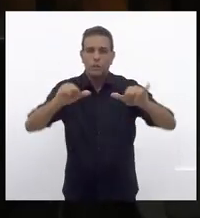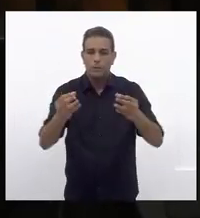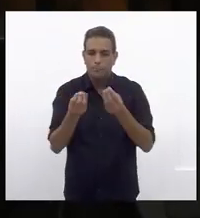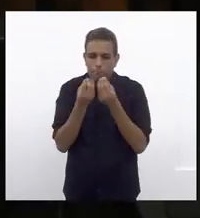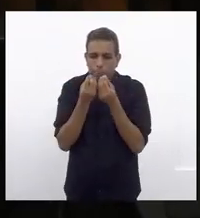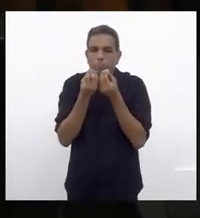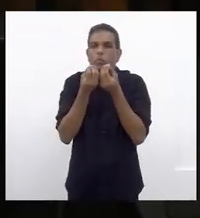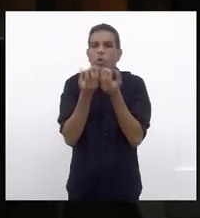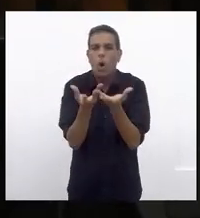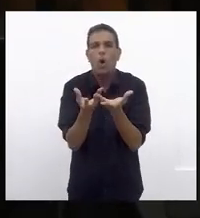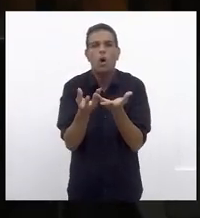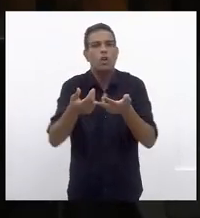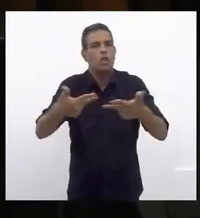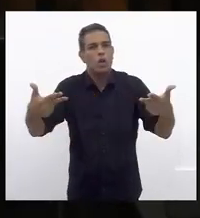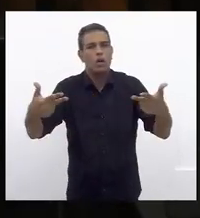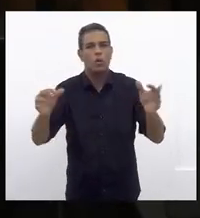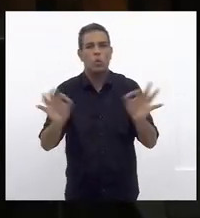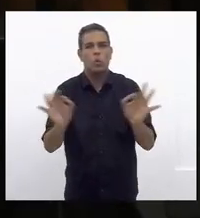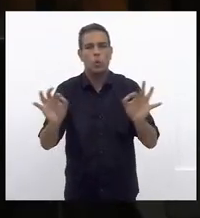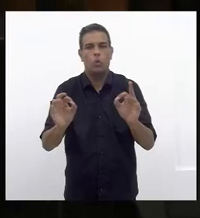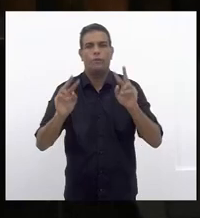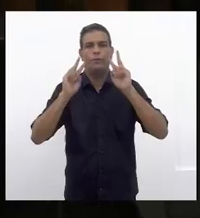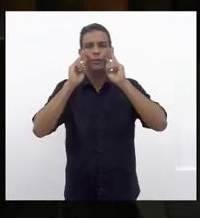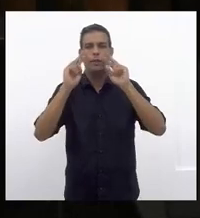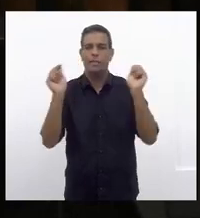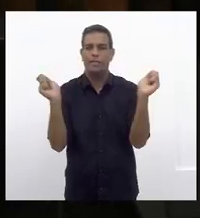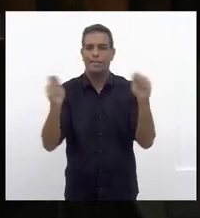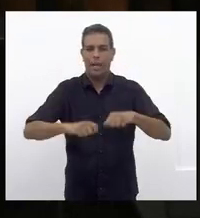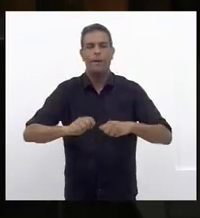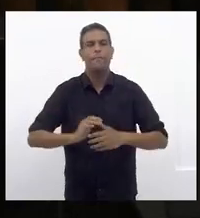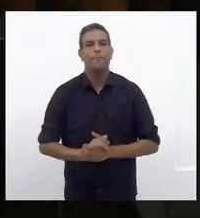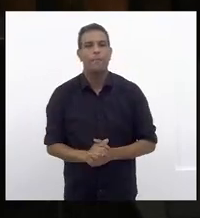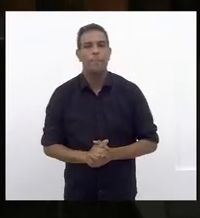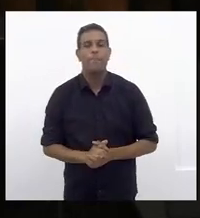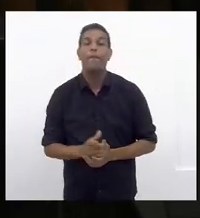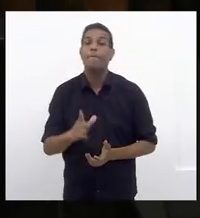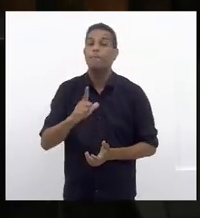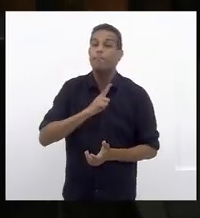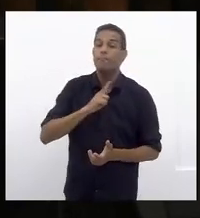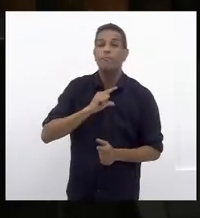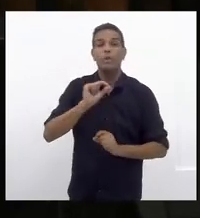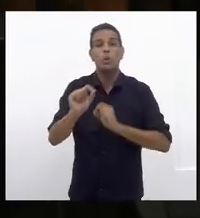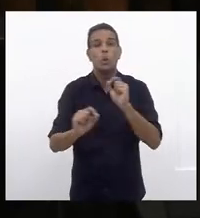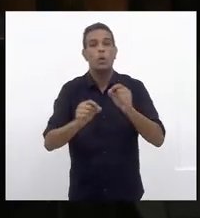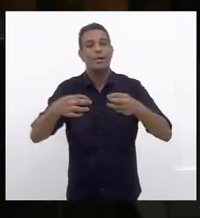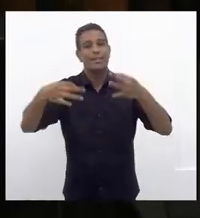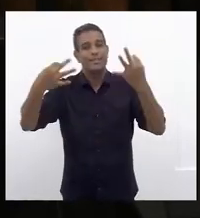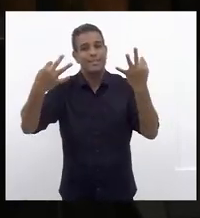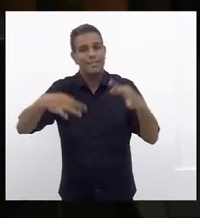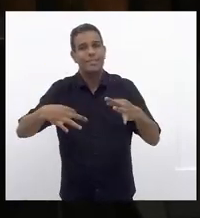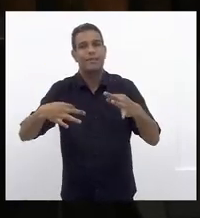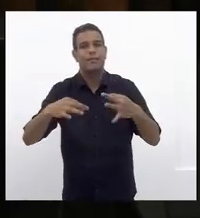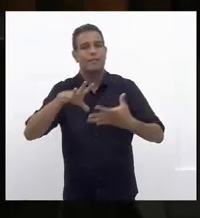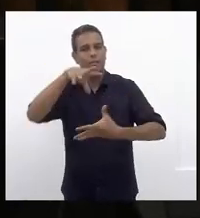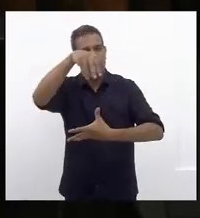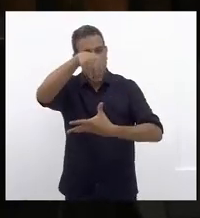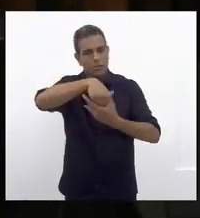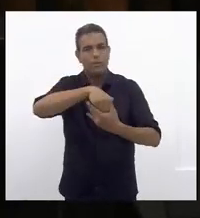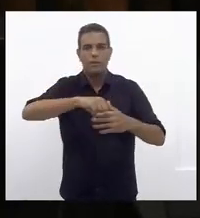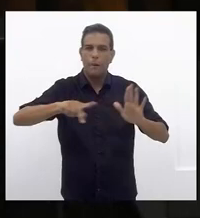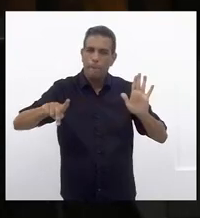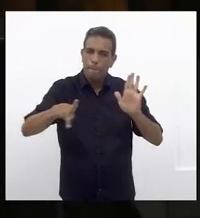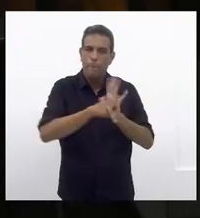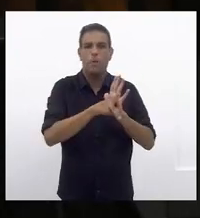Não estamos inovando nessa matéria. Tem jurisprudência firmada dentro do